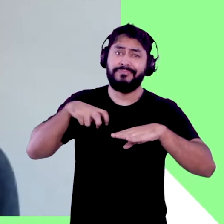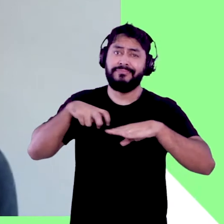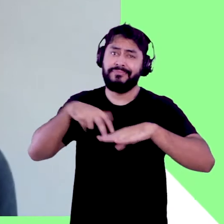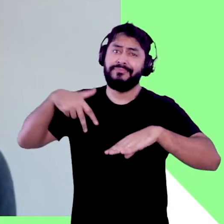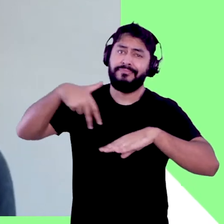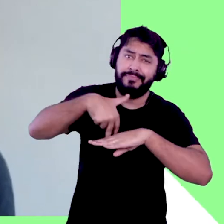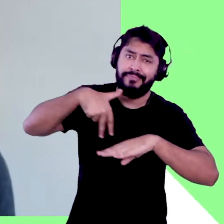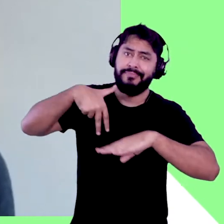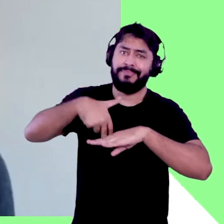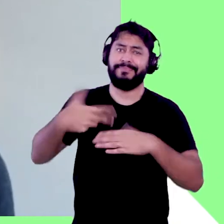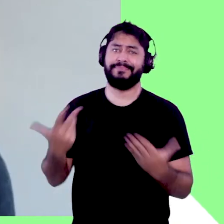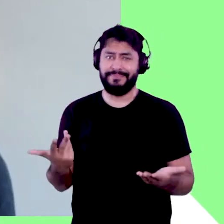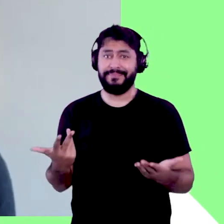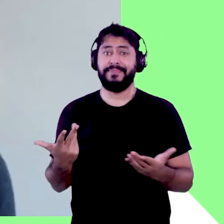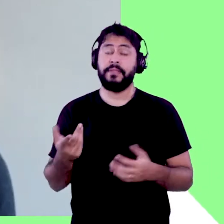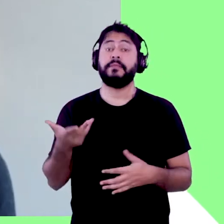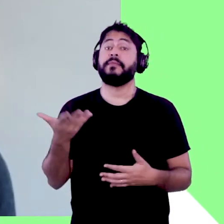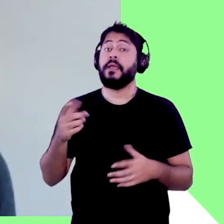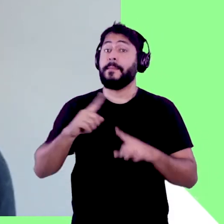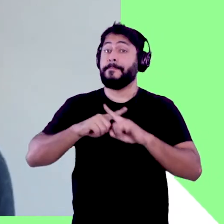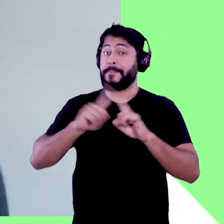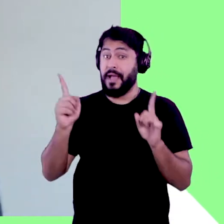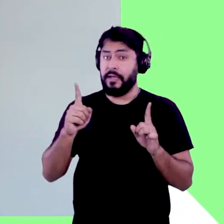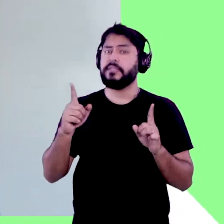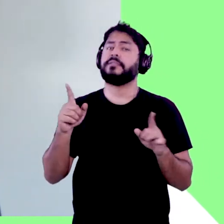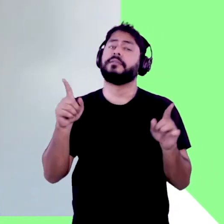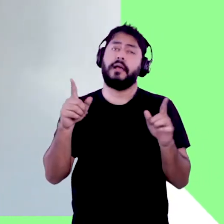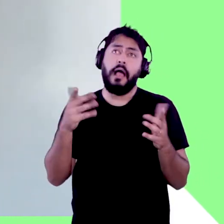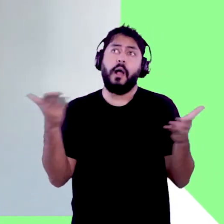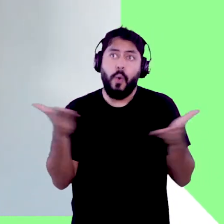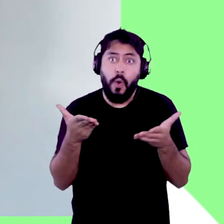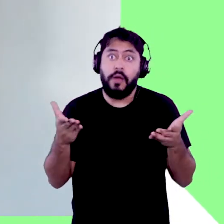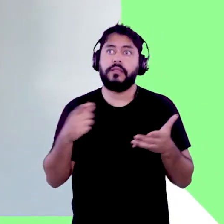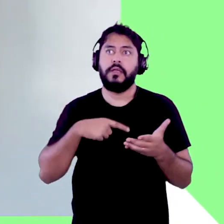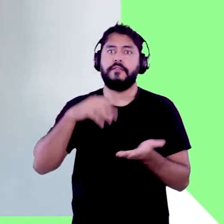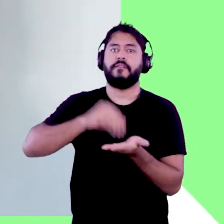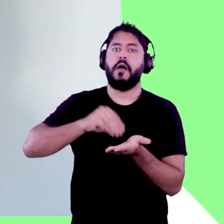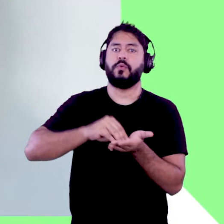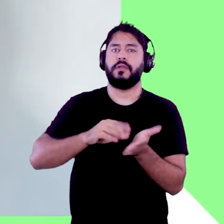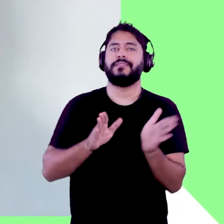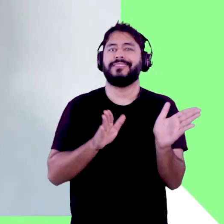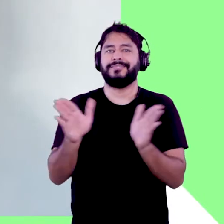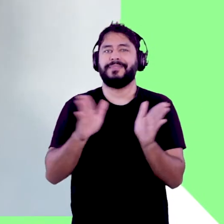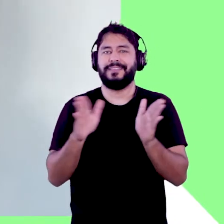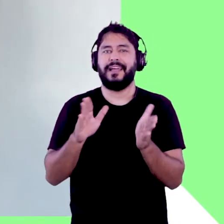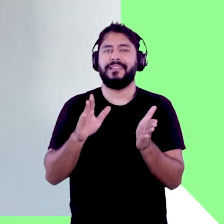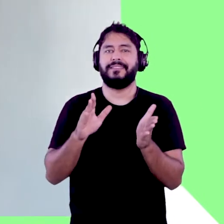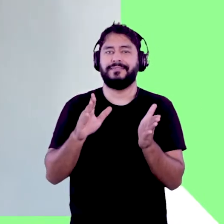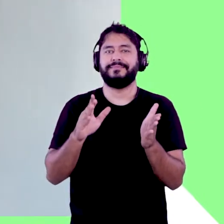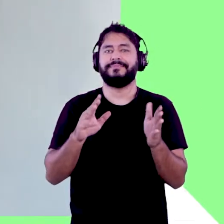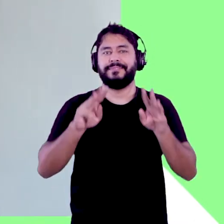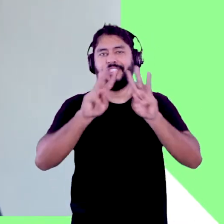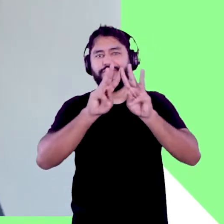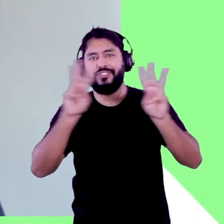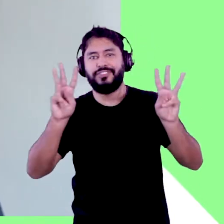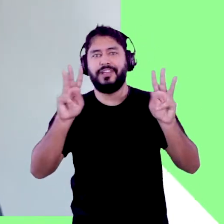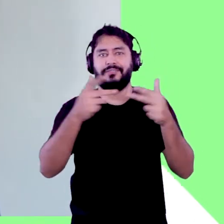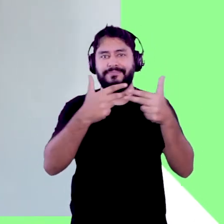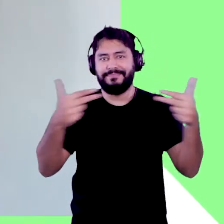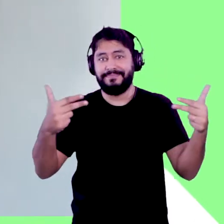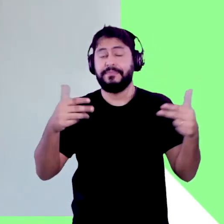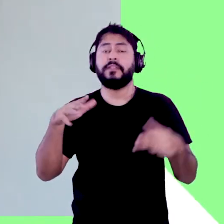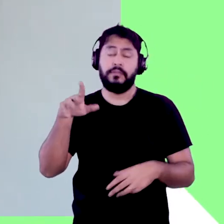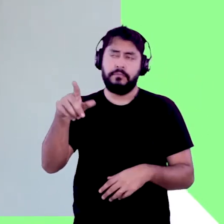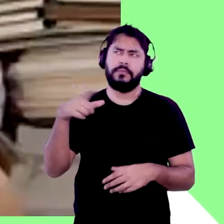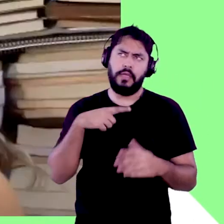gente esbarra na questão de acessibilidade digital, né? Então, você trouxe aí a questão da regulamentação. A gente tem aí